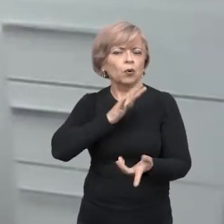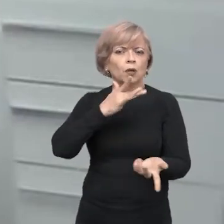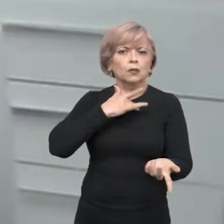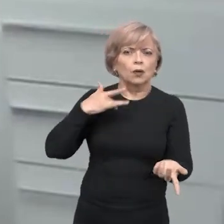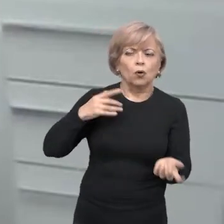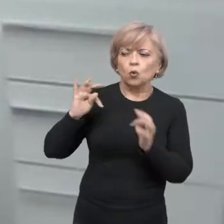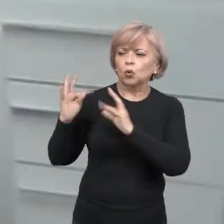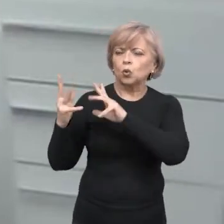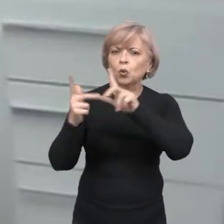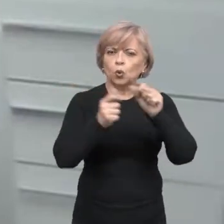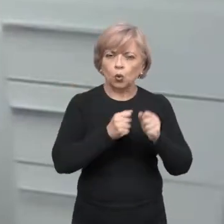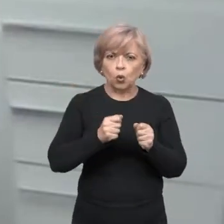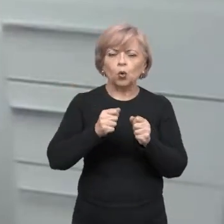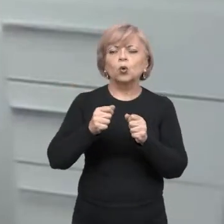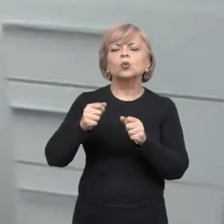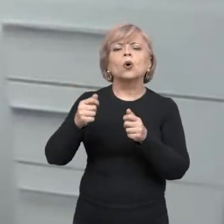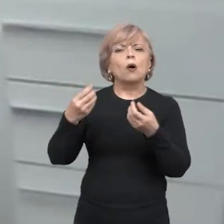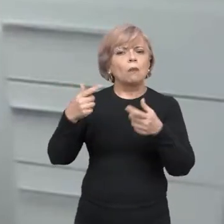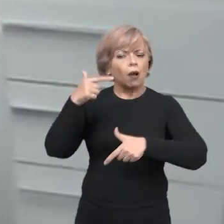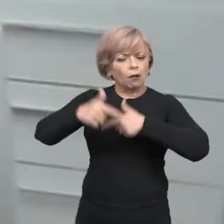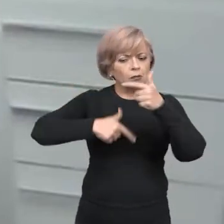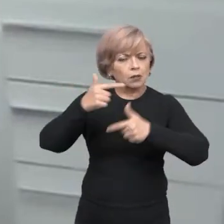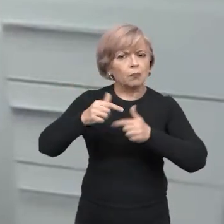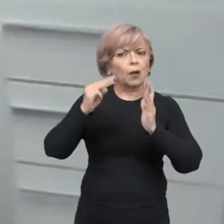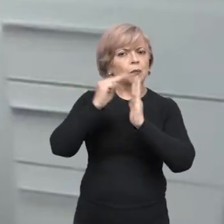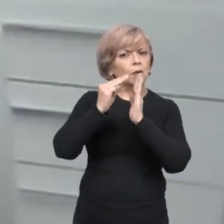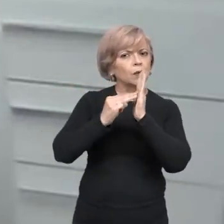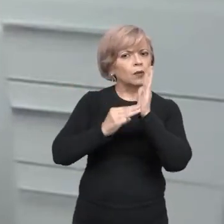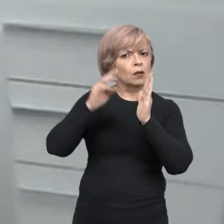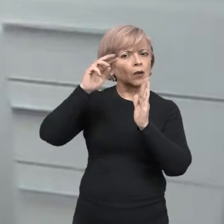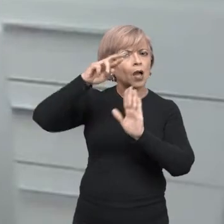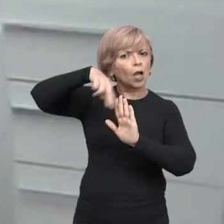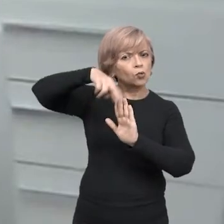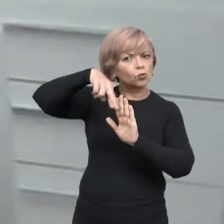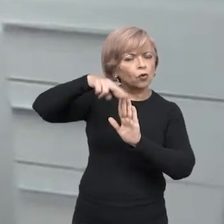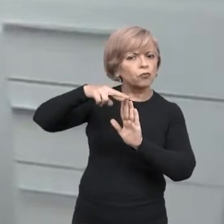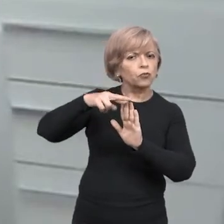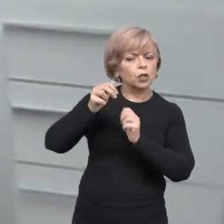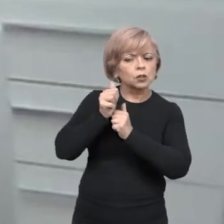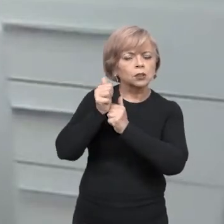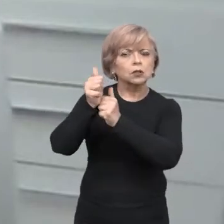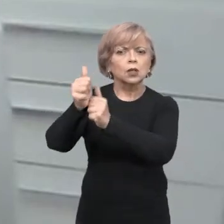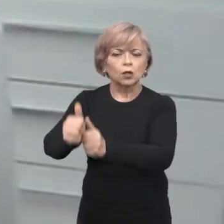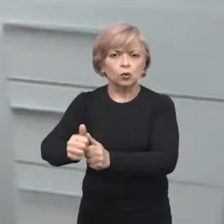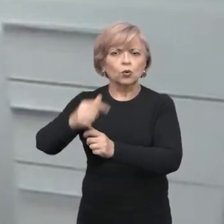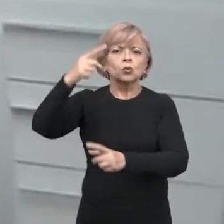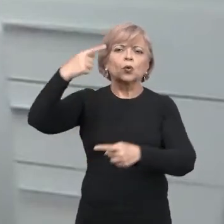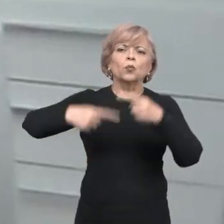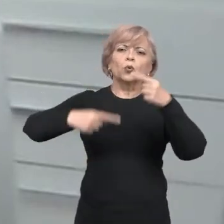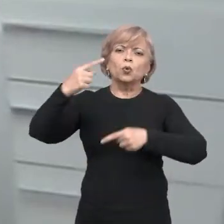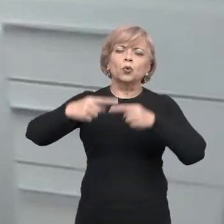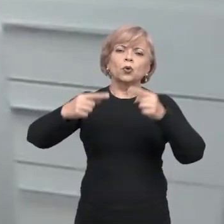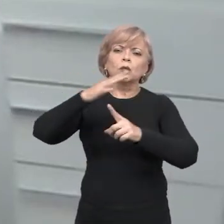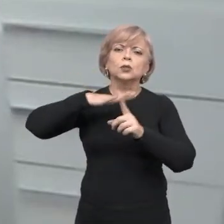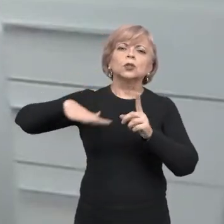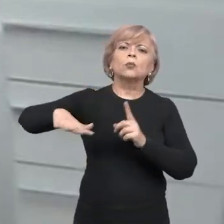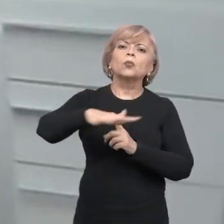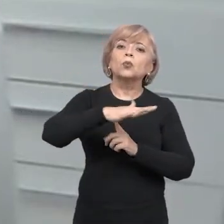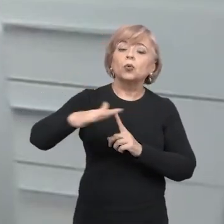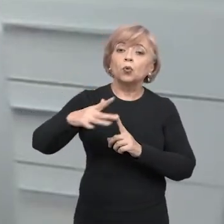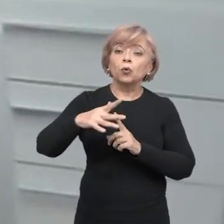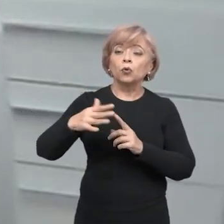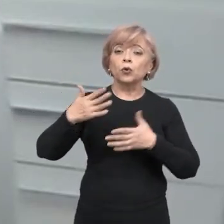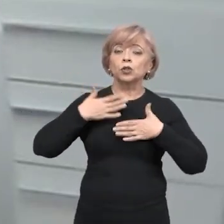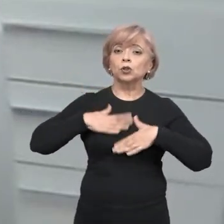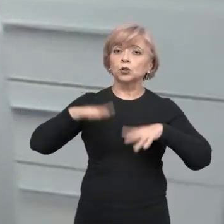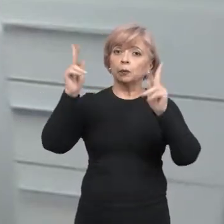fim de aplicar os métodos autocompositivos e resolutivos seguindo todas as diretrizes da política pública de classificação e as